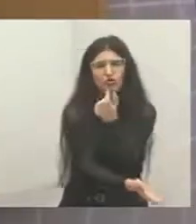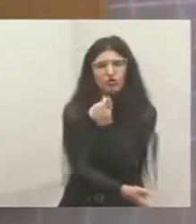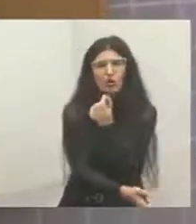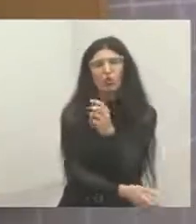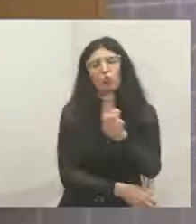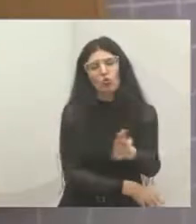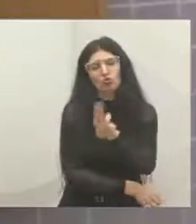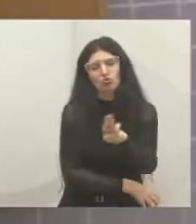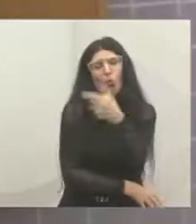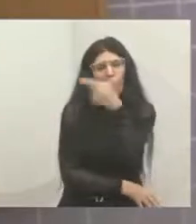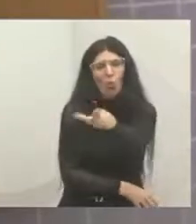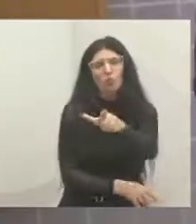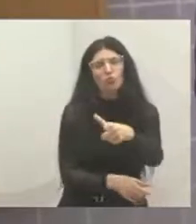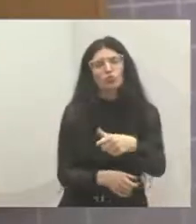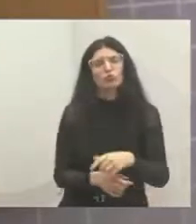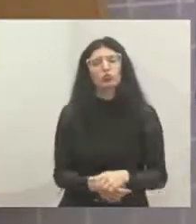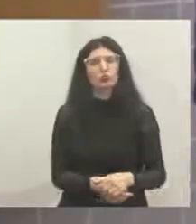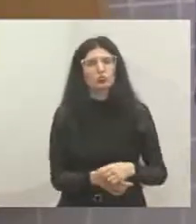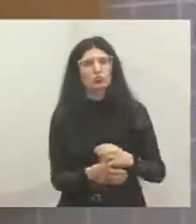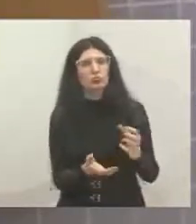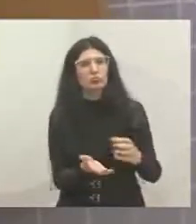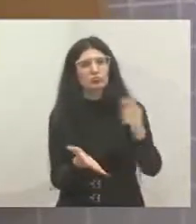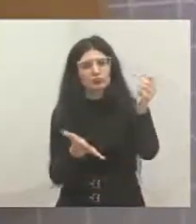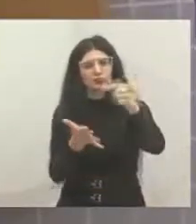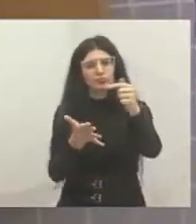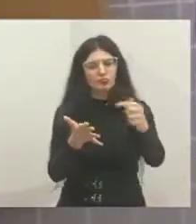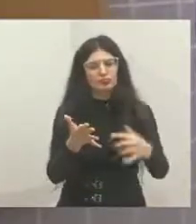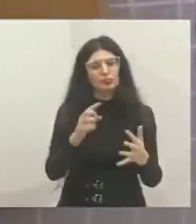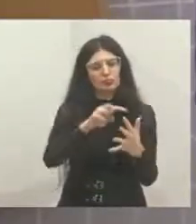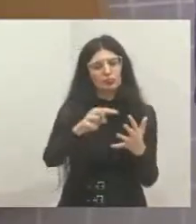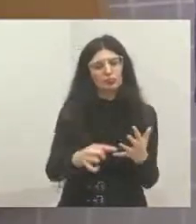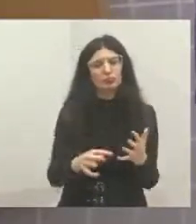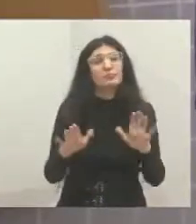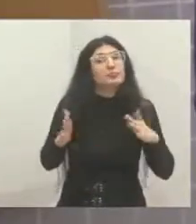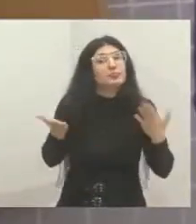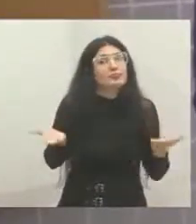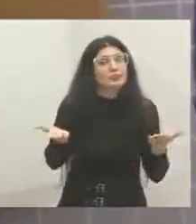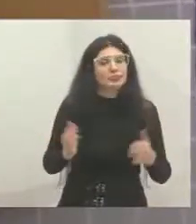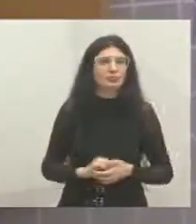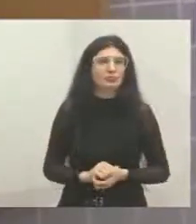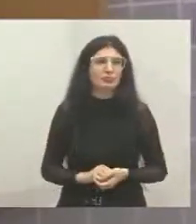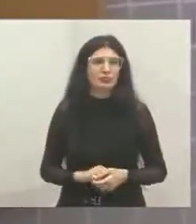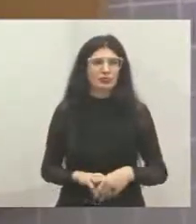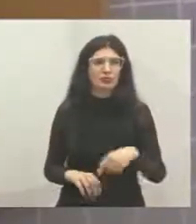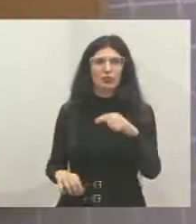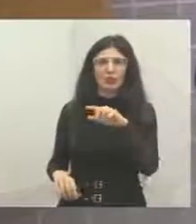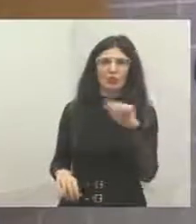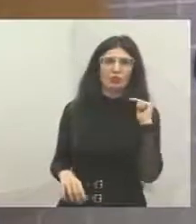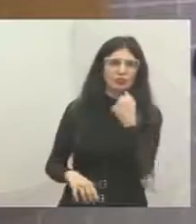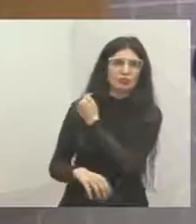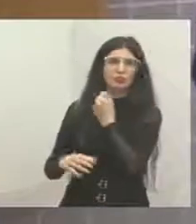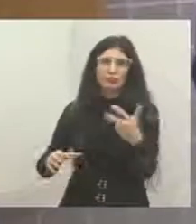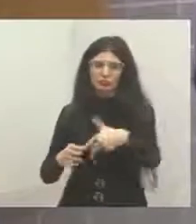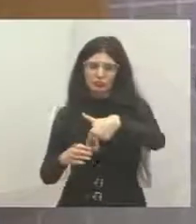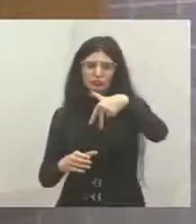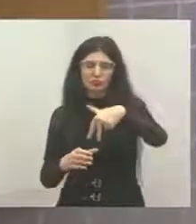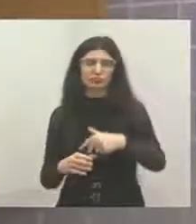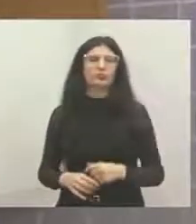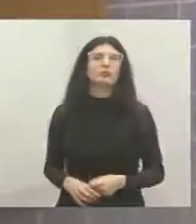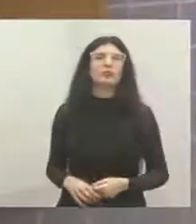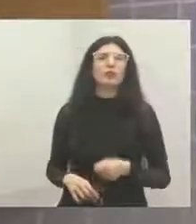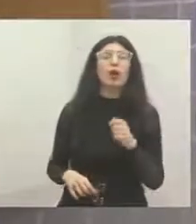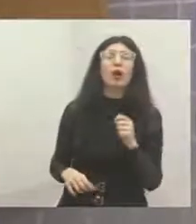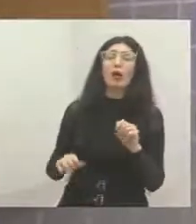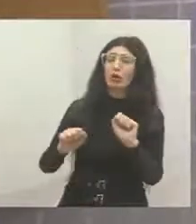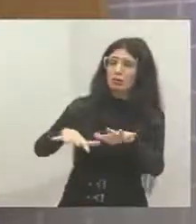ajuda, tem que salientar sempre, deixar claro aqui, que quando estamos na tribuna, temos o apoio de toda a equipe, e a